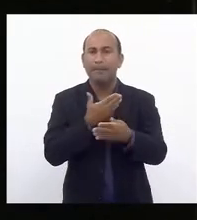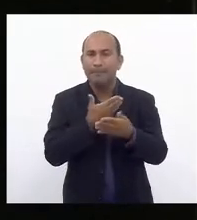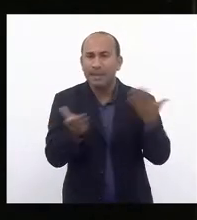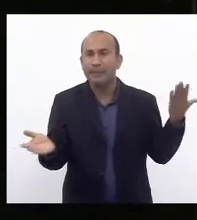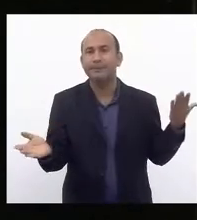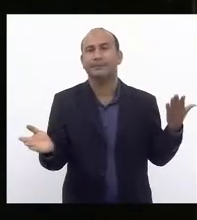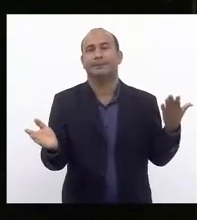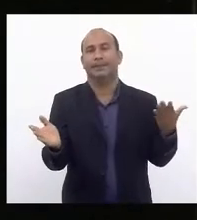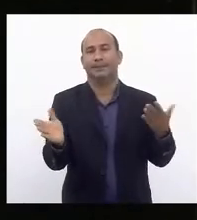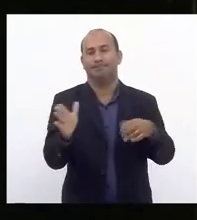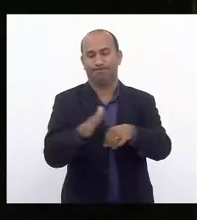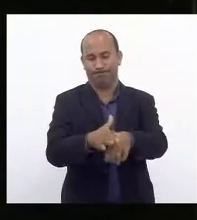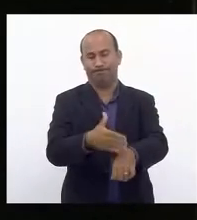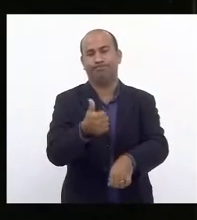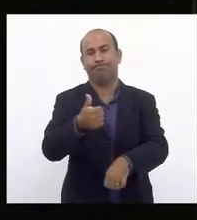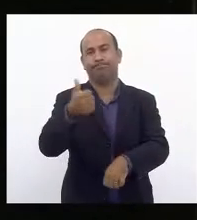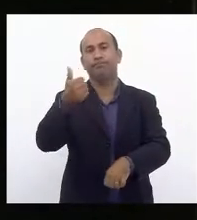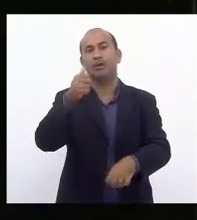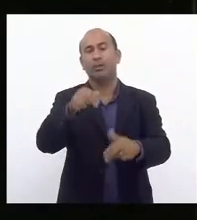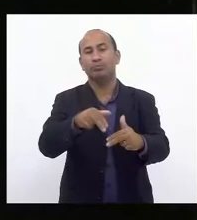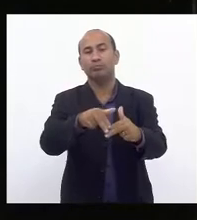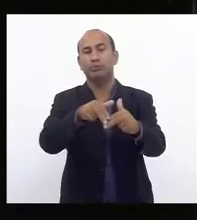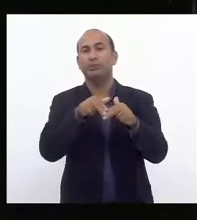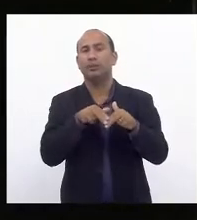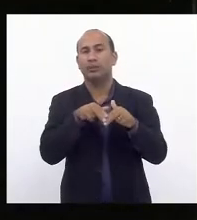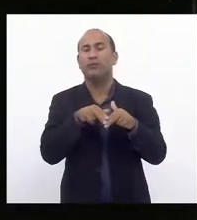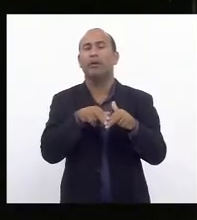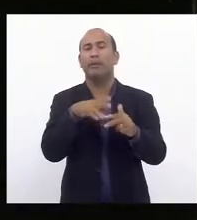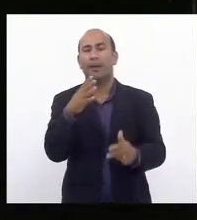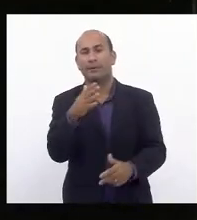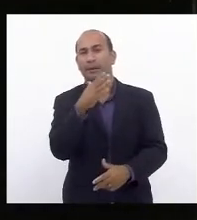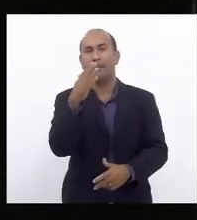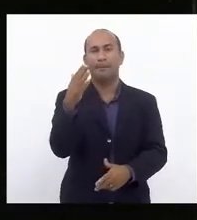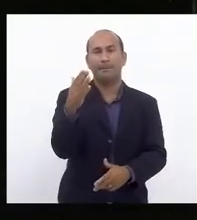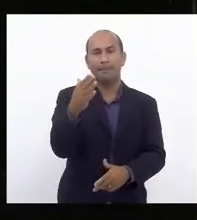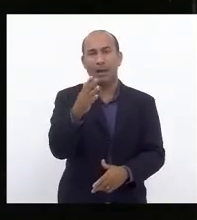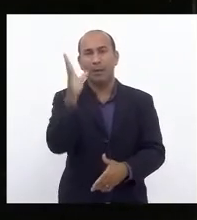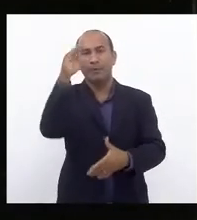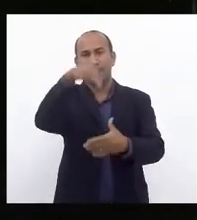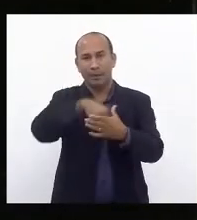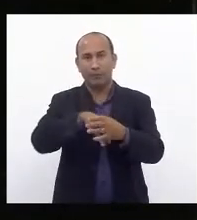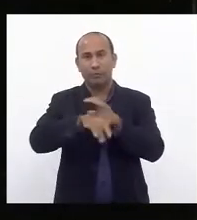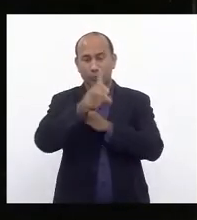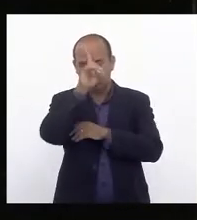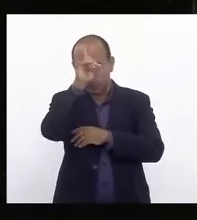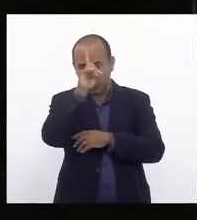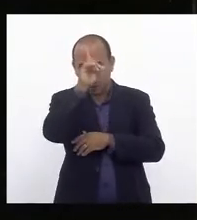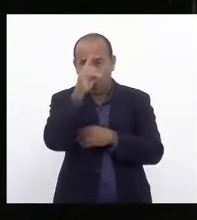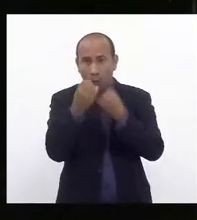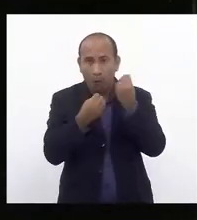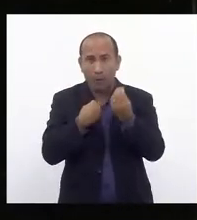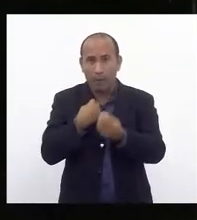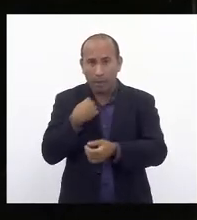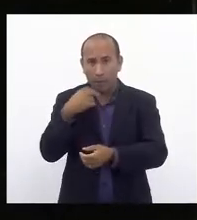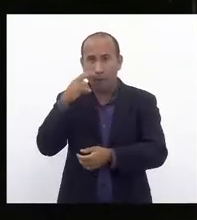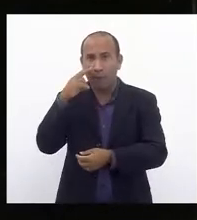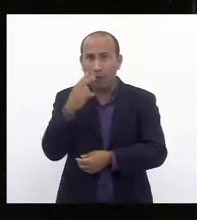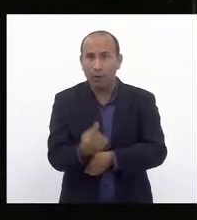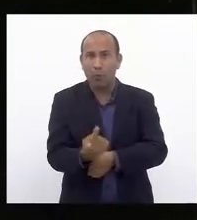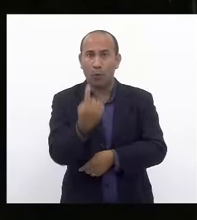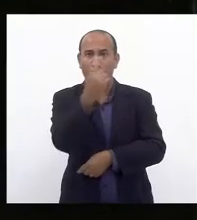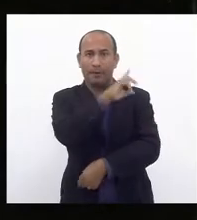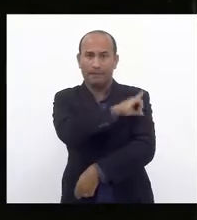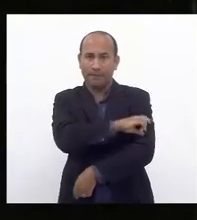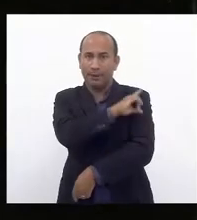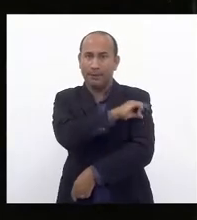sua dignidade, porque passam mal dentro dos hospitais, como eu vi uma